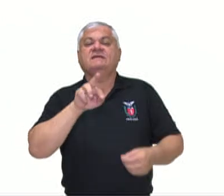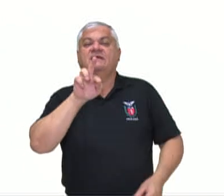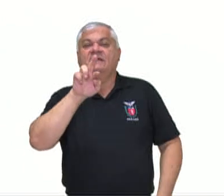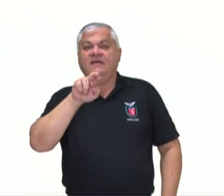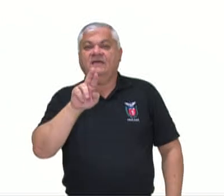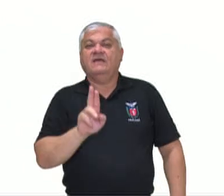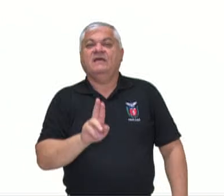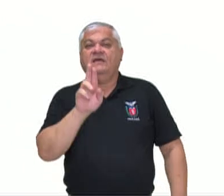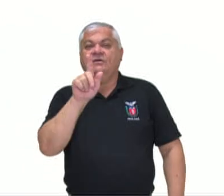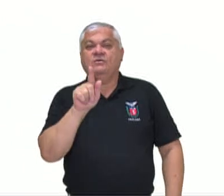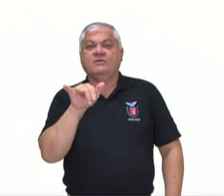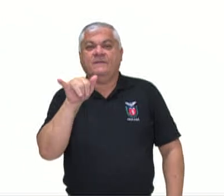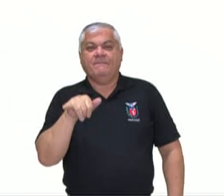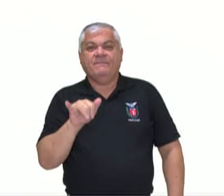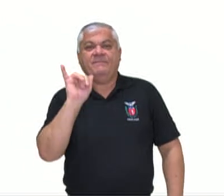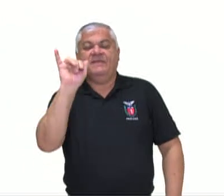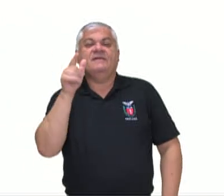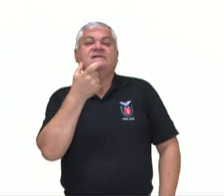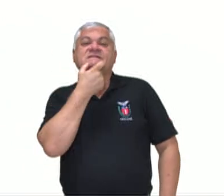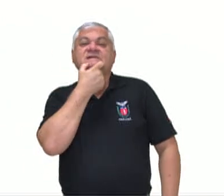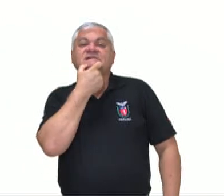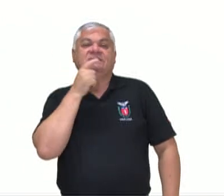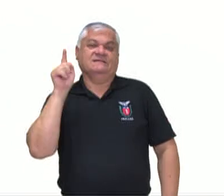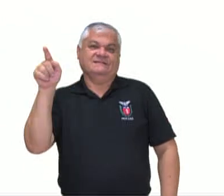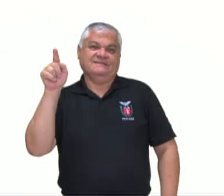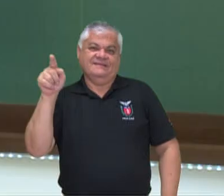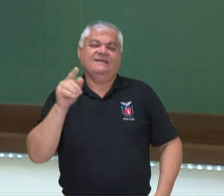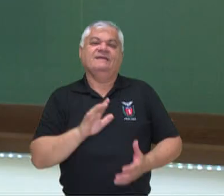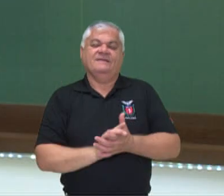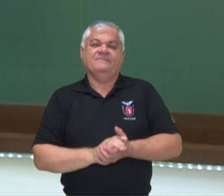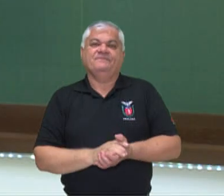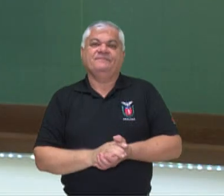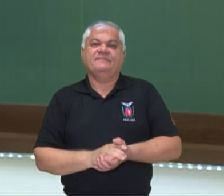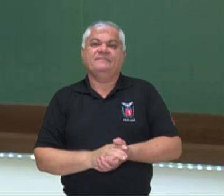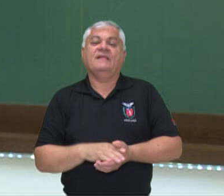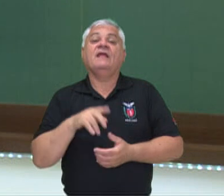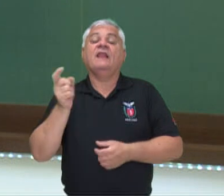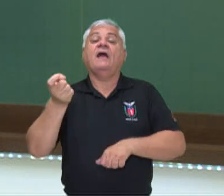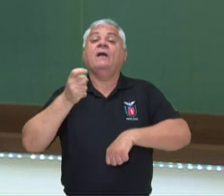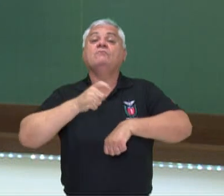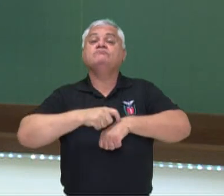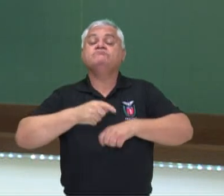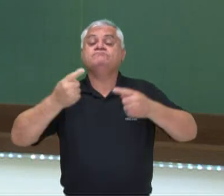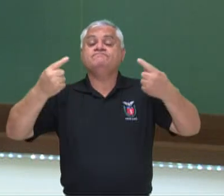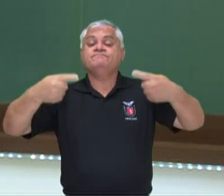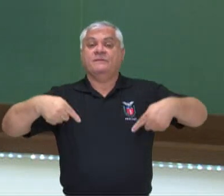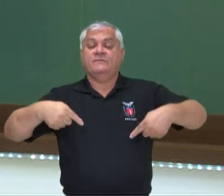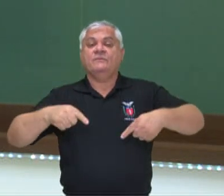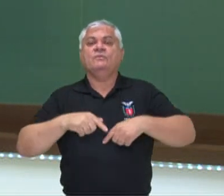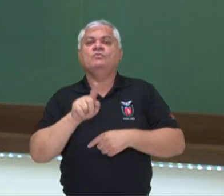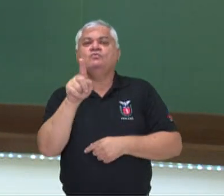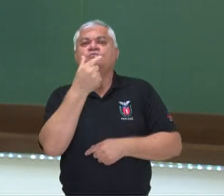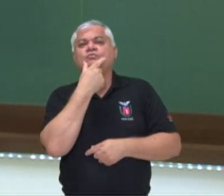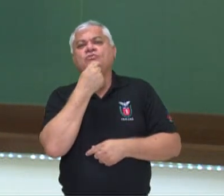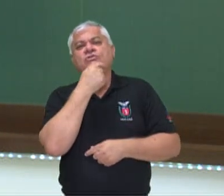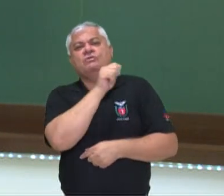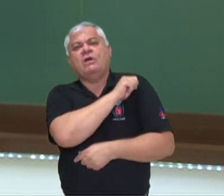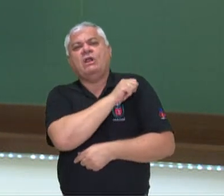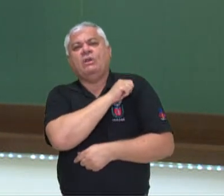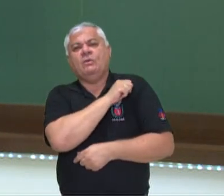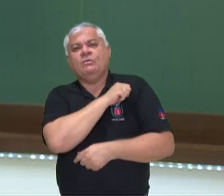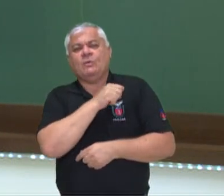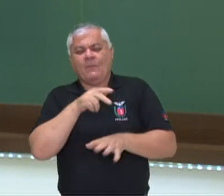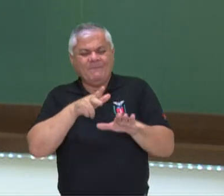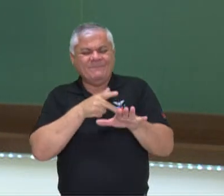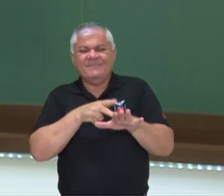escola chamada Rugby, na Inglaterra. Numa partida de futebol, um dos alunos pegou, ele não tinha muita habilidade com os pés,